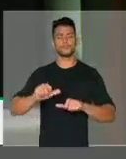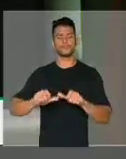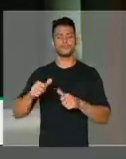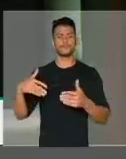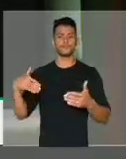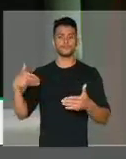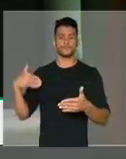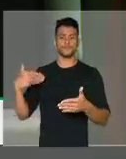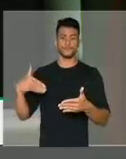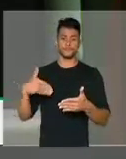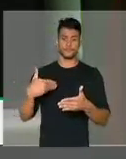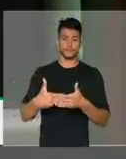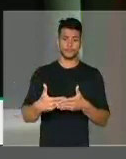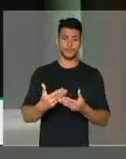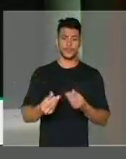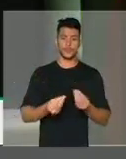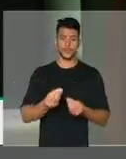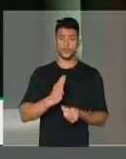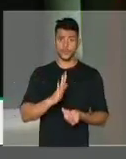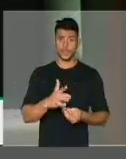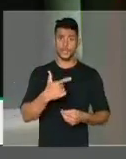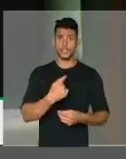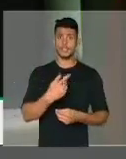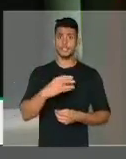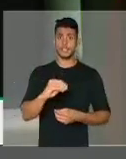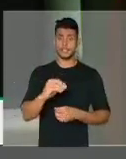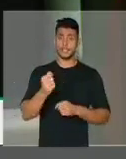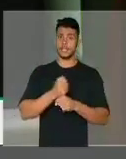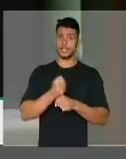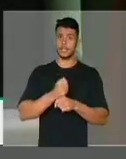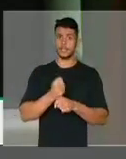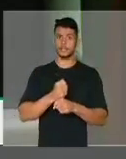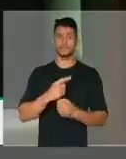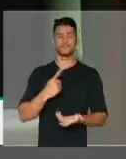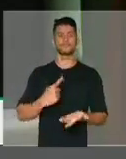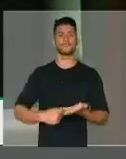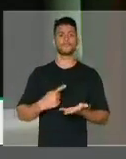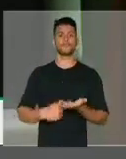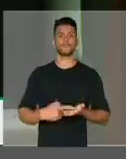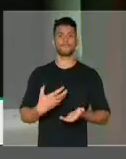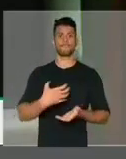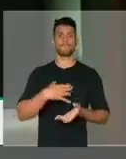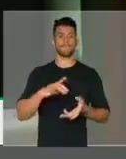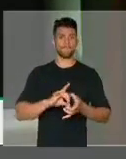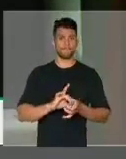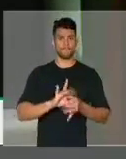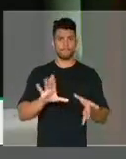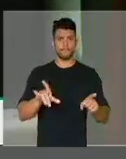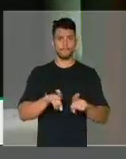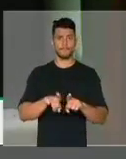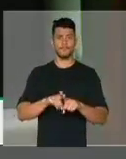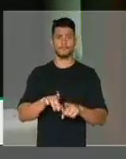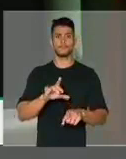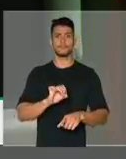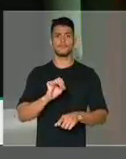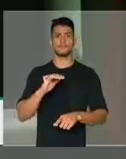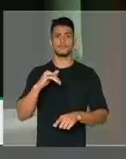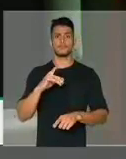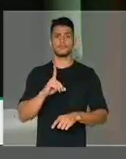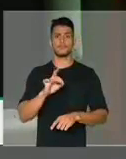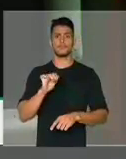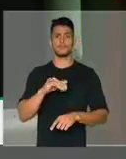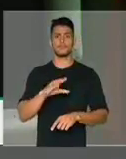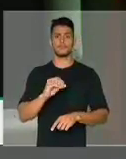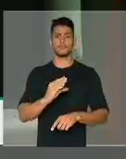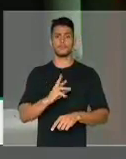a trajetória de 70 anos com compromissos com a liberdade, com a democracia, com governos de progresso social, com desenvolvimento